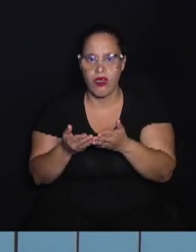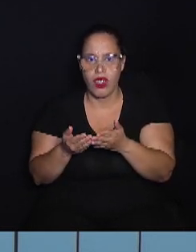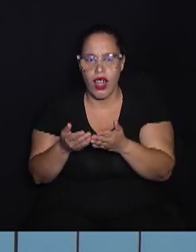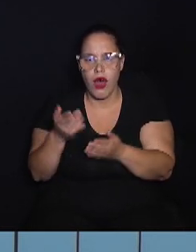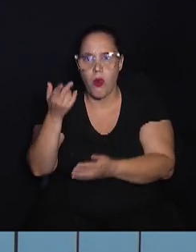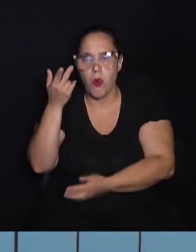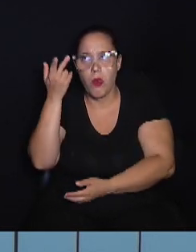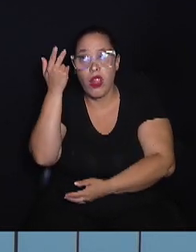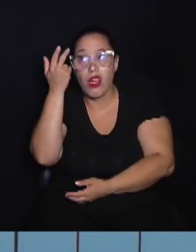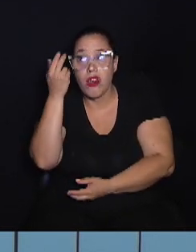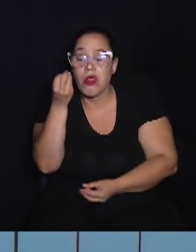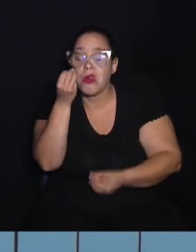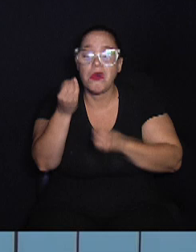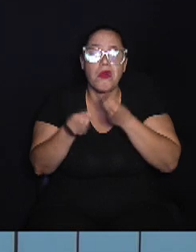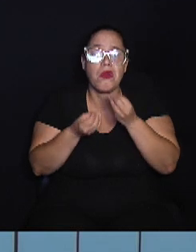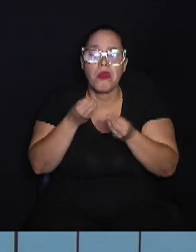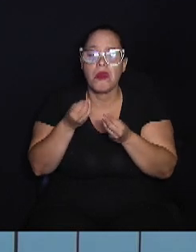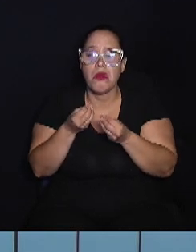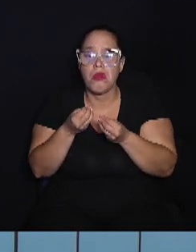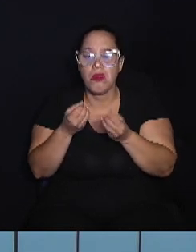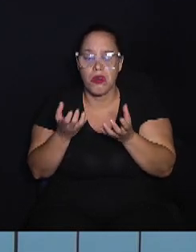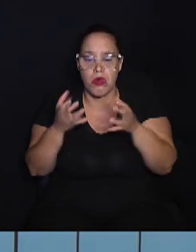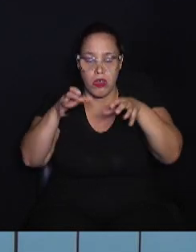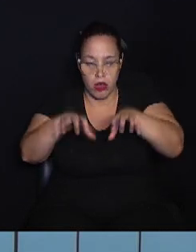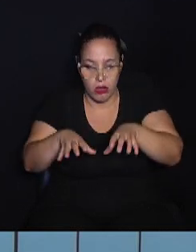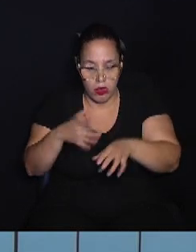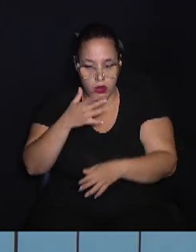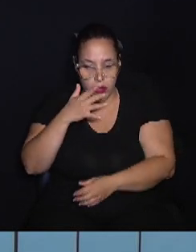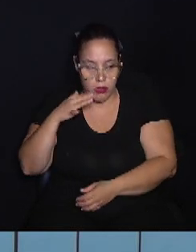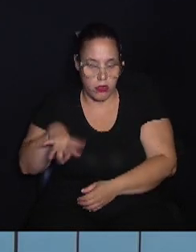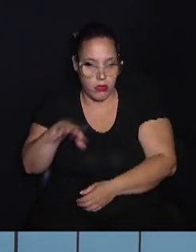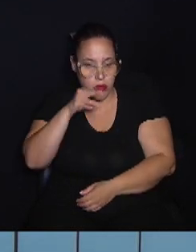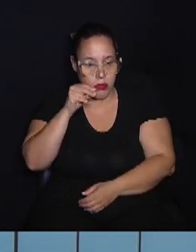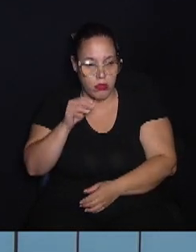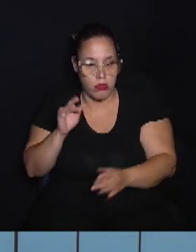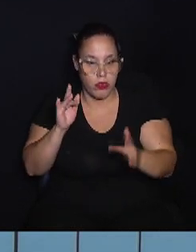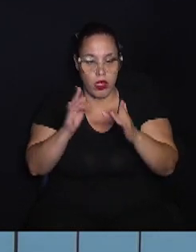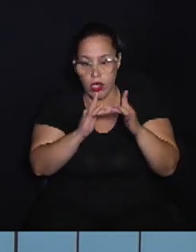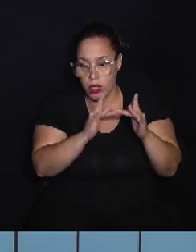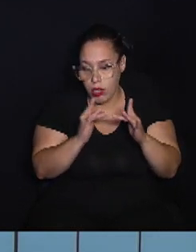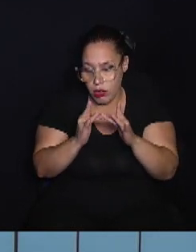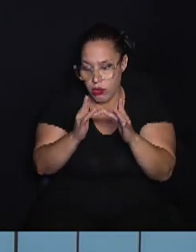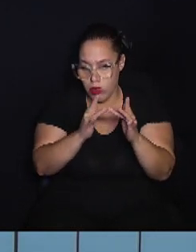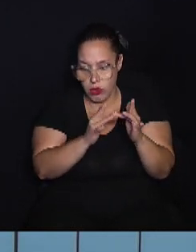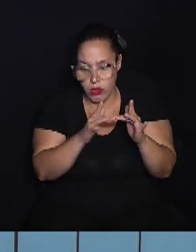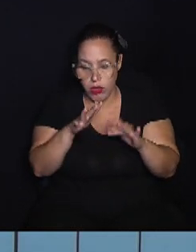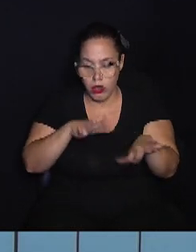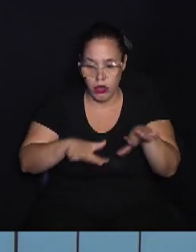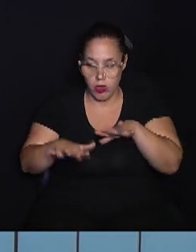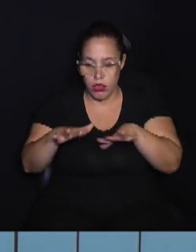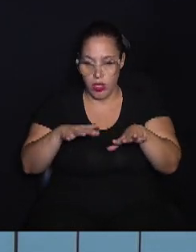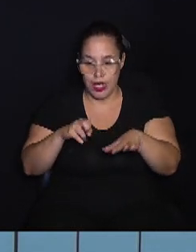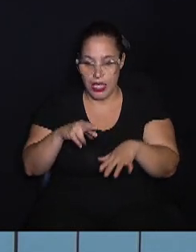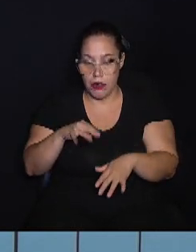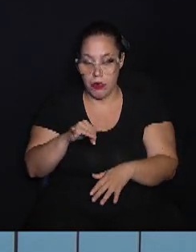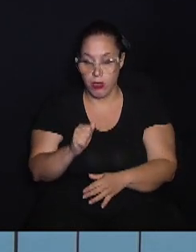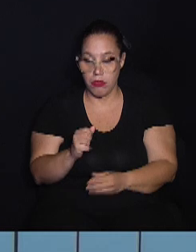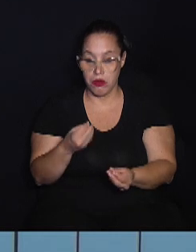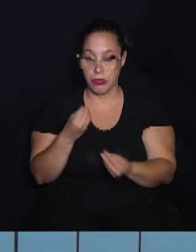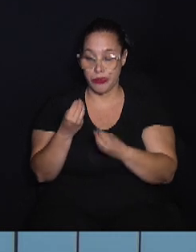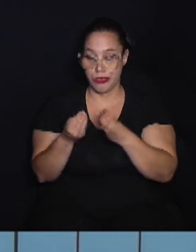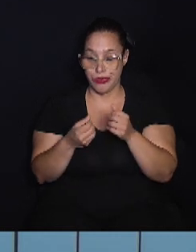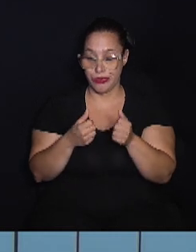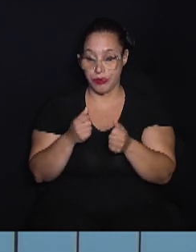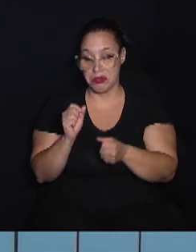natural né não querem que as crianças ou os adolescentes tenham contato com essa substâncias químicas Quais são as